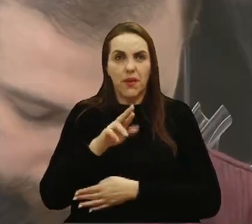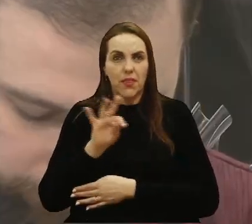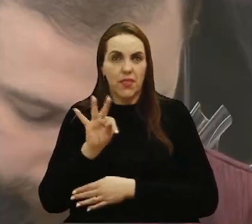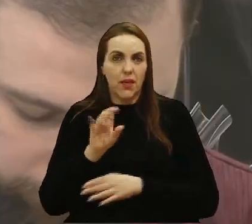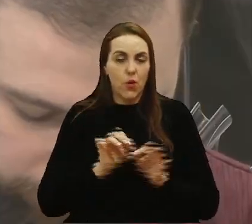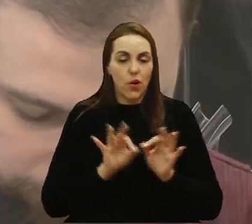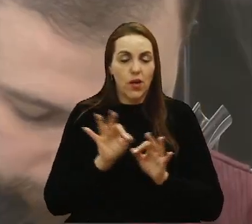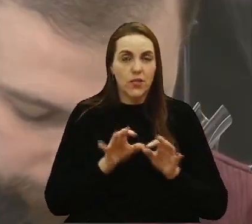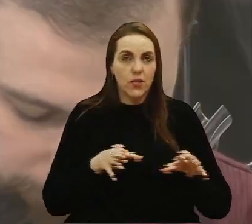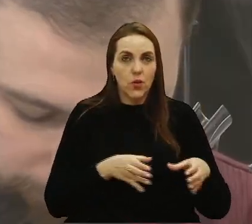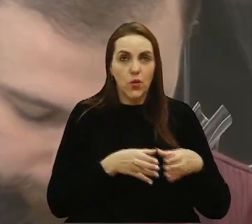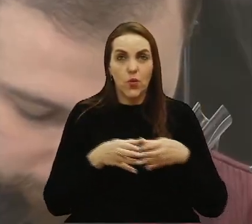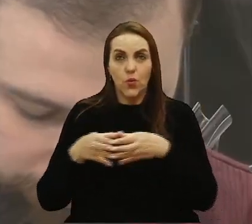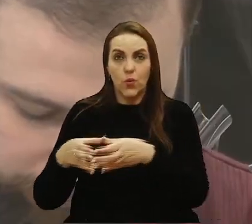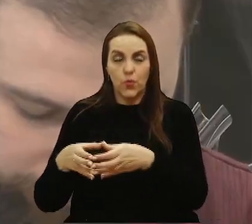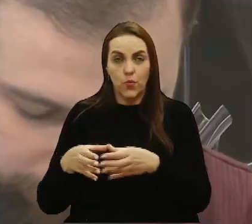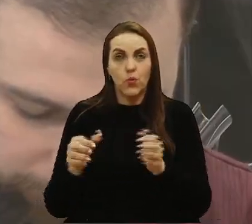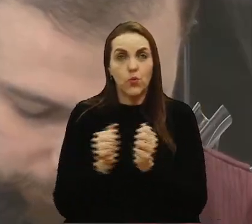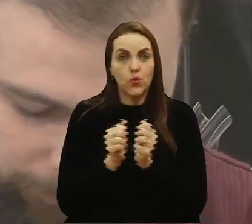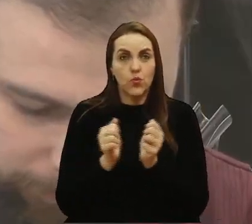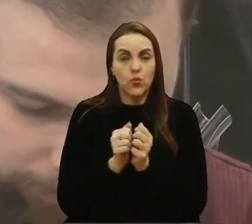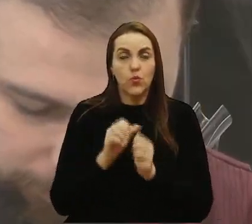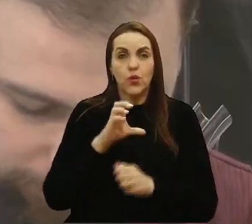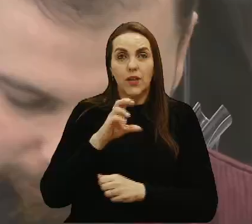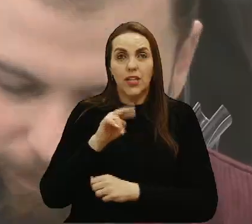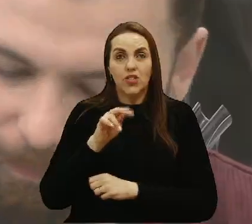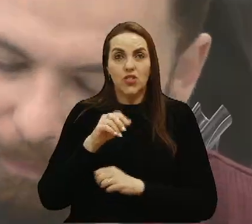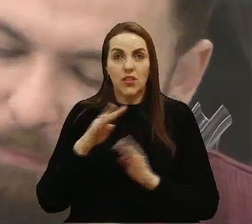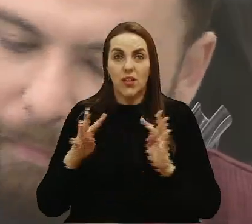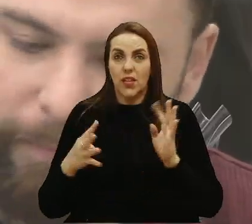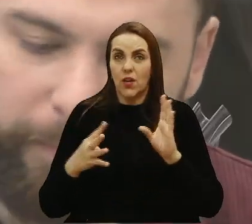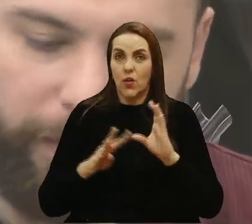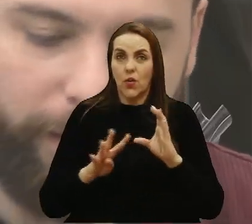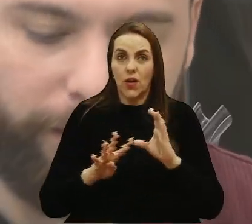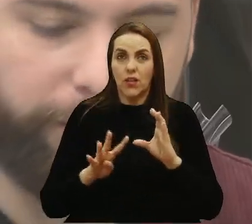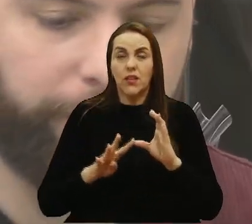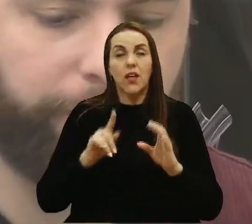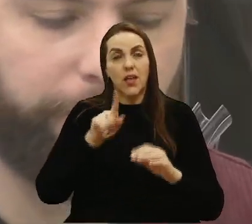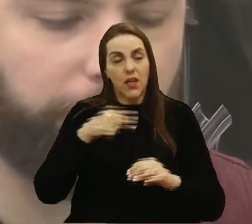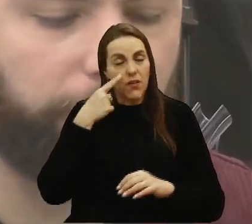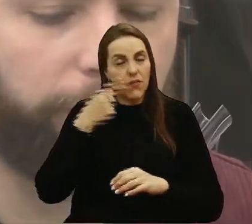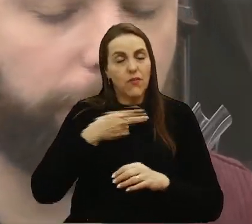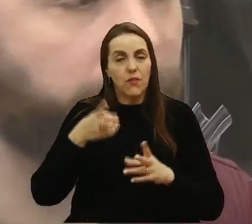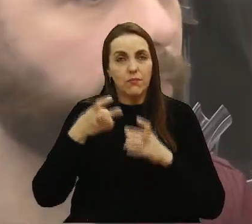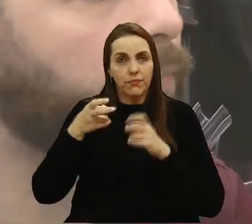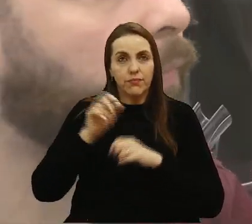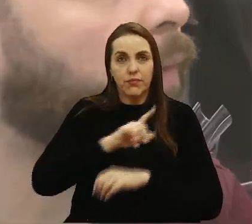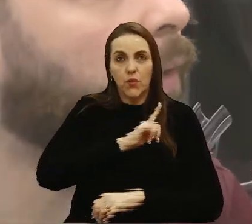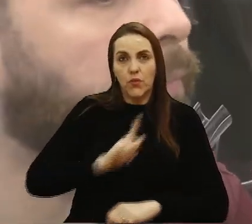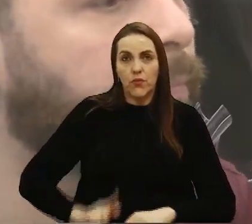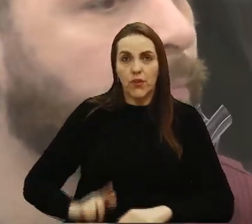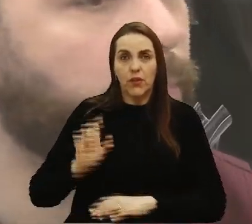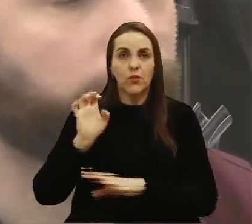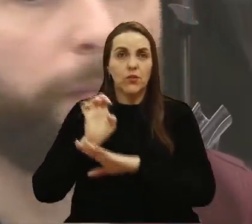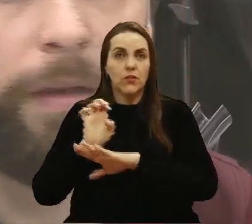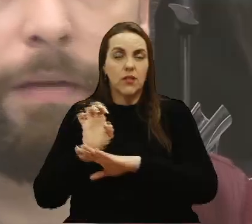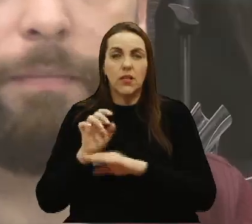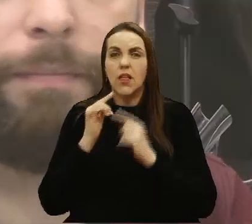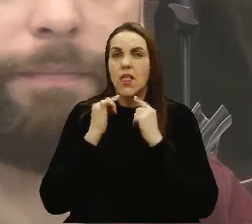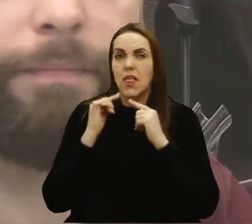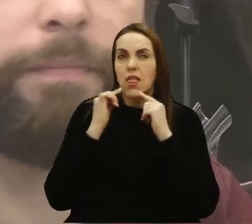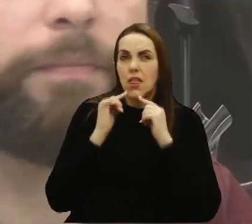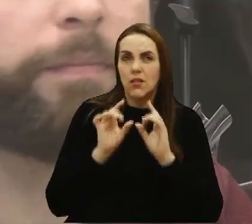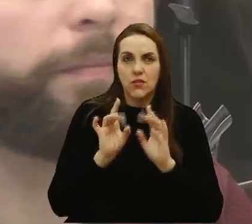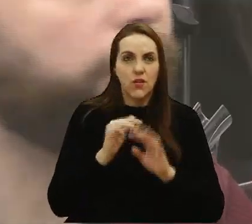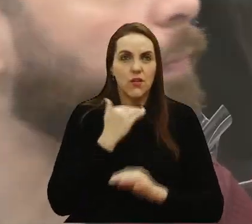comitiva, juntamente com a Cristina da 4ª CRE, para verificar isso no governo do Estado, né? Então, não adianta só reclamar, tem que ir